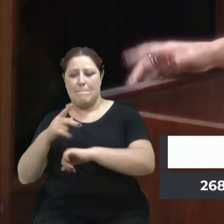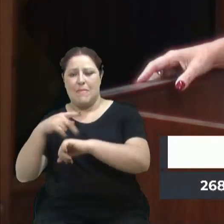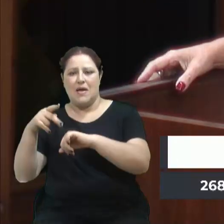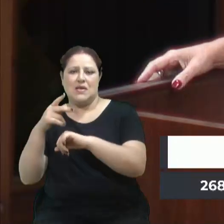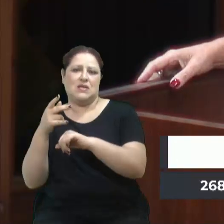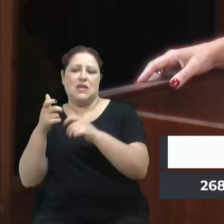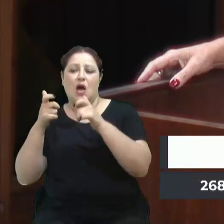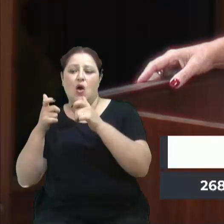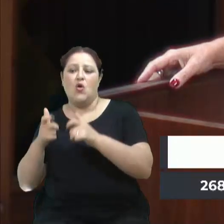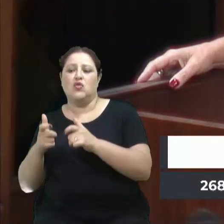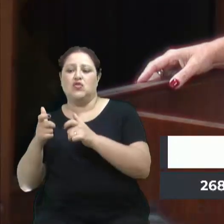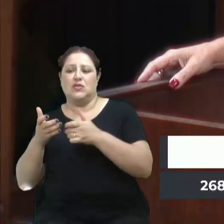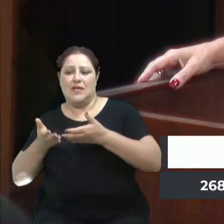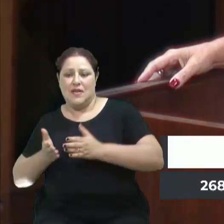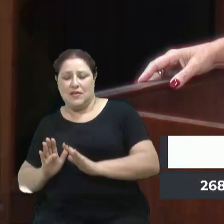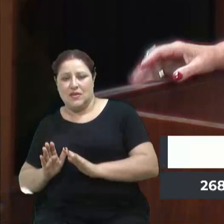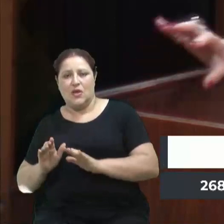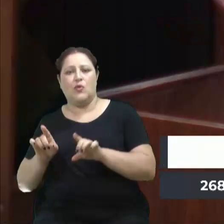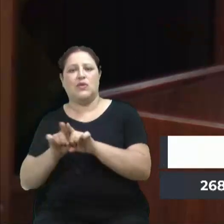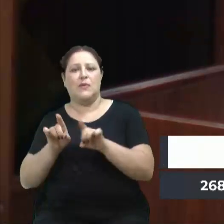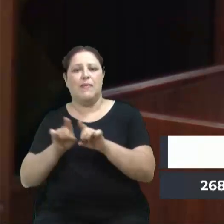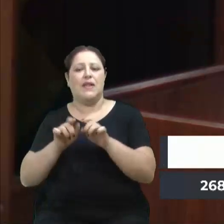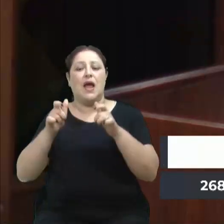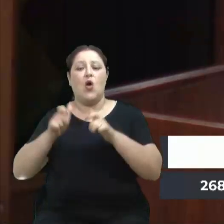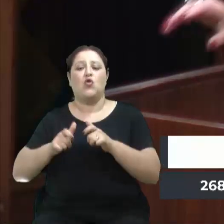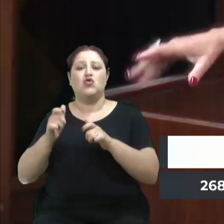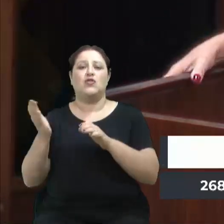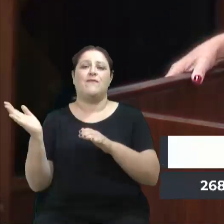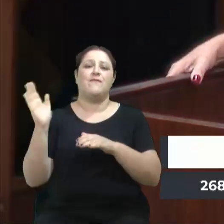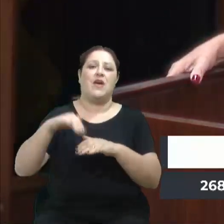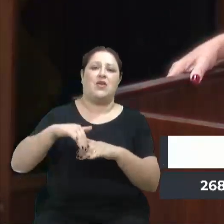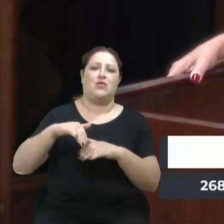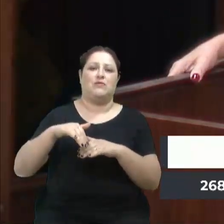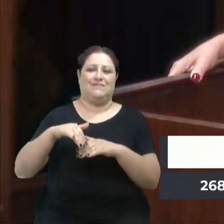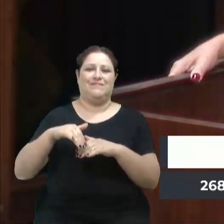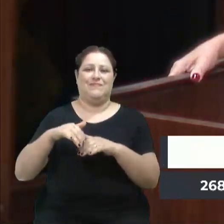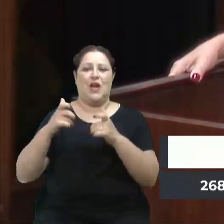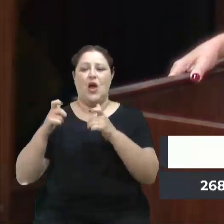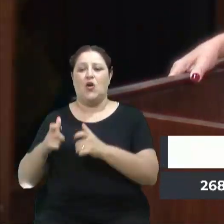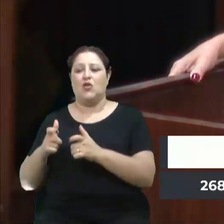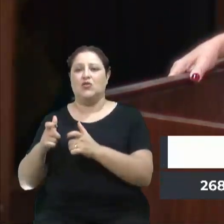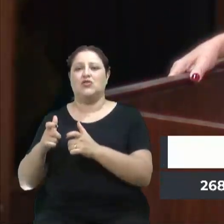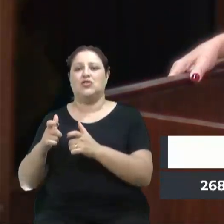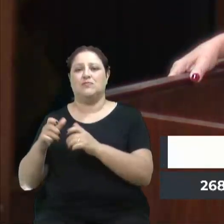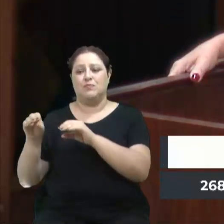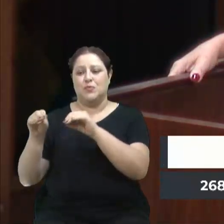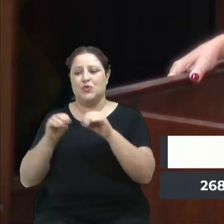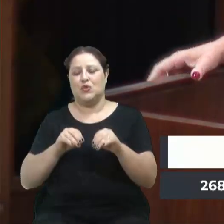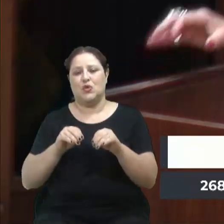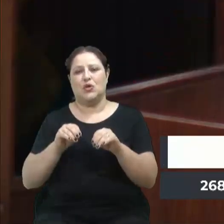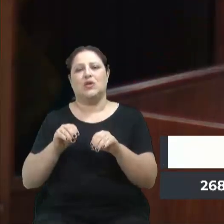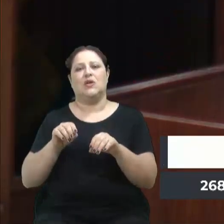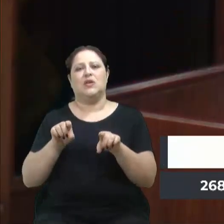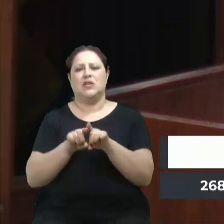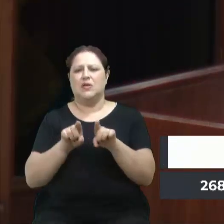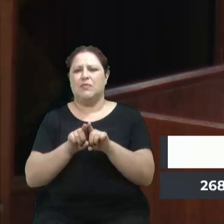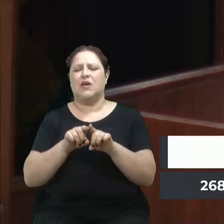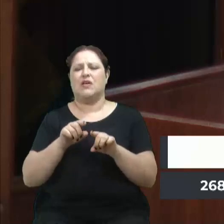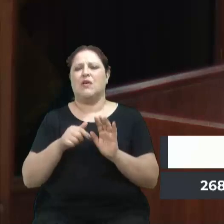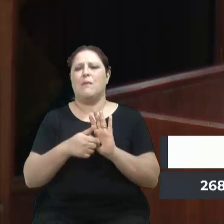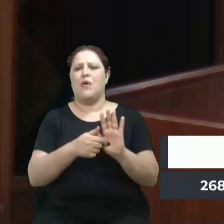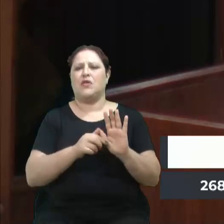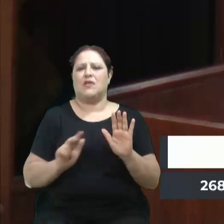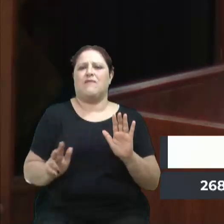à origem. Então, e valorizando os trabalhadores argentinos. Eu quero